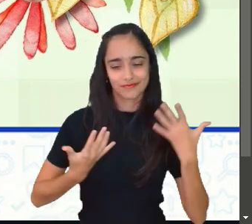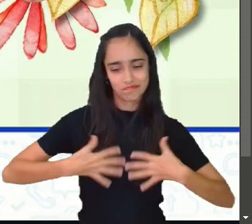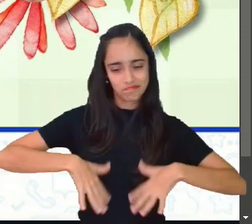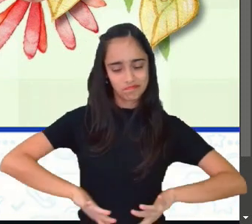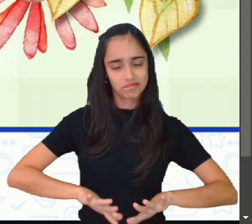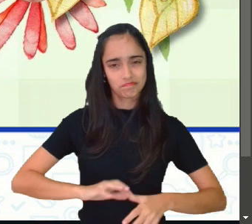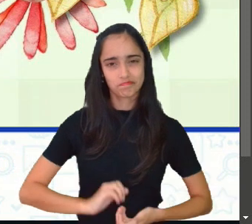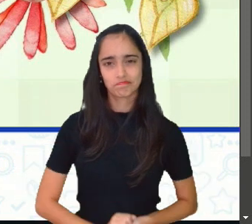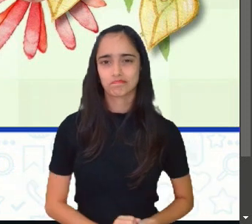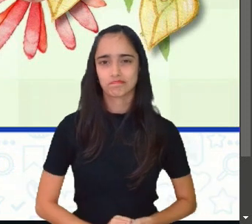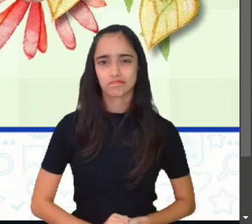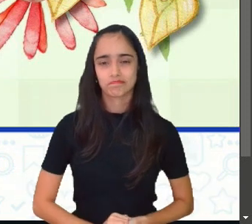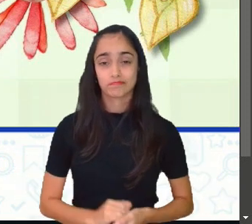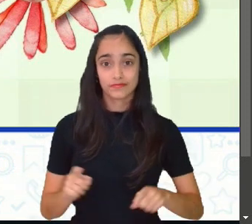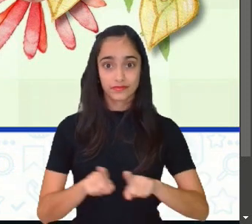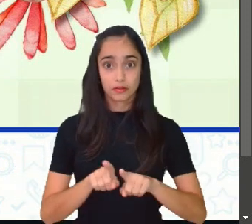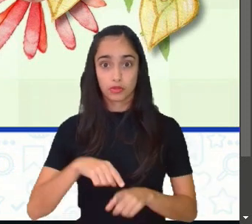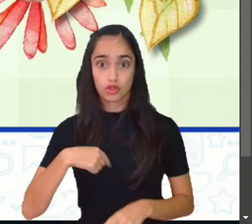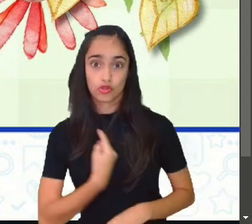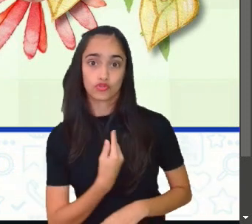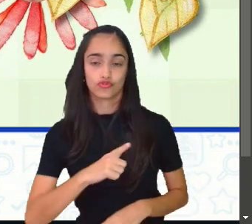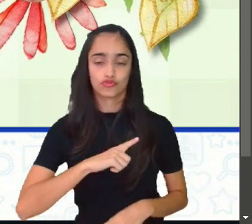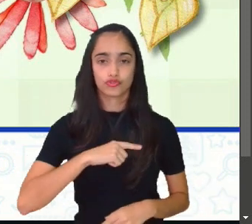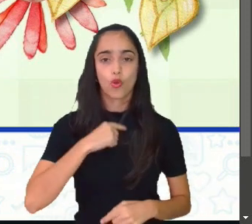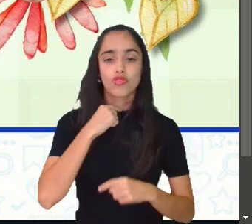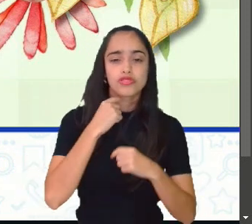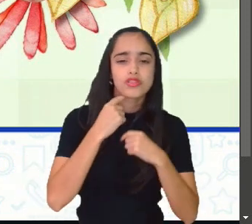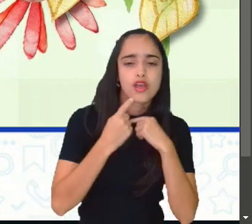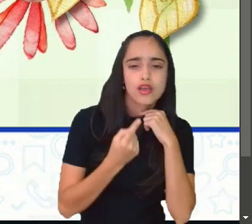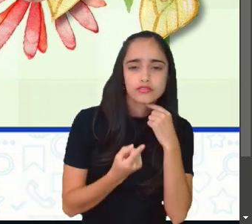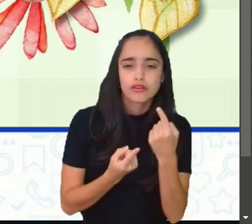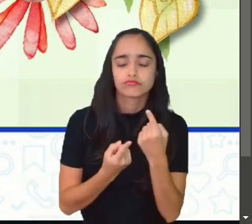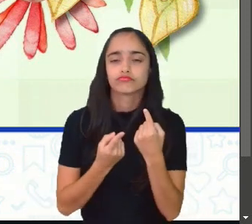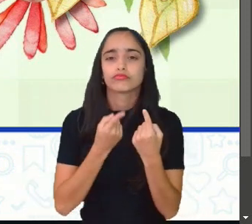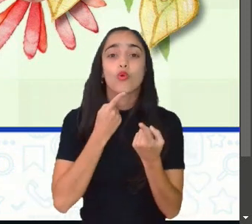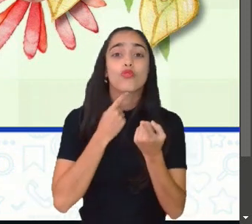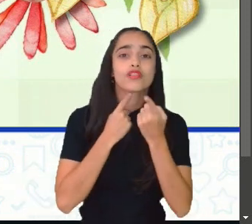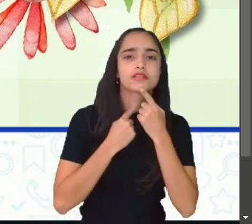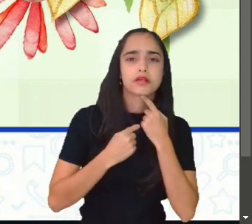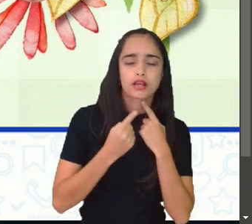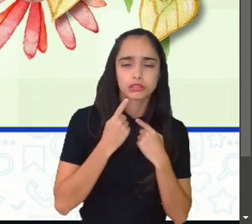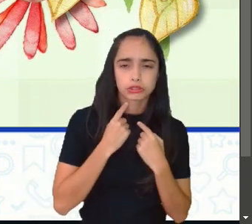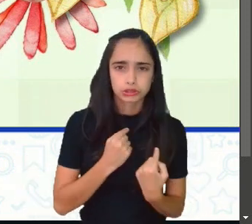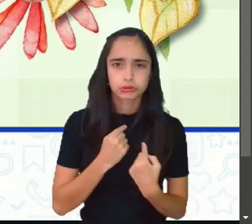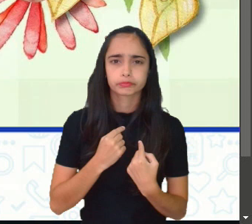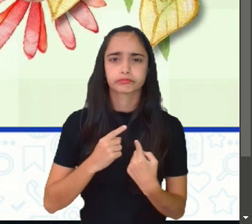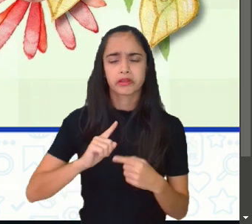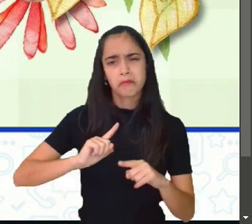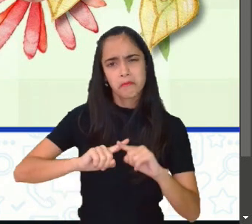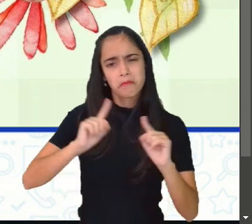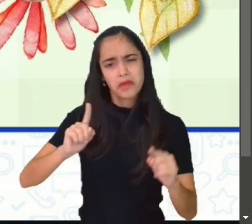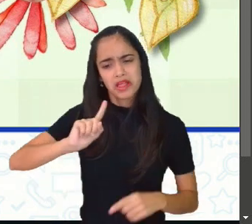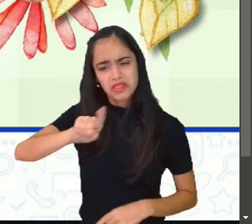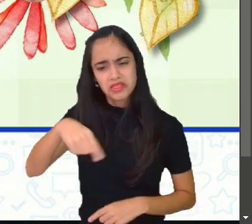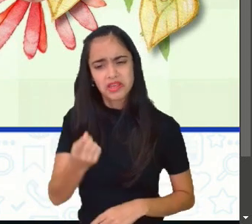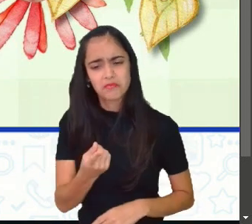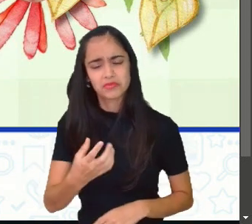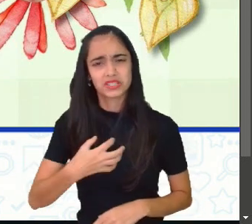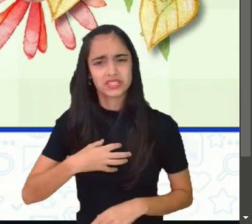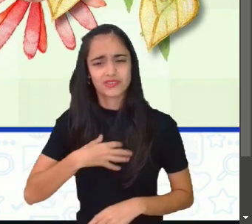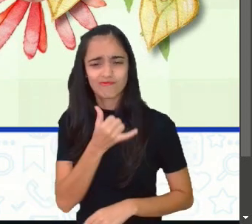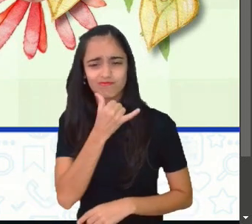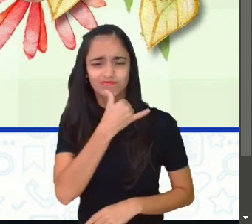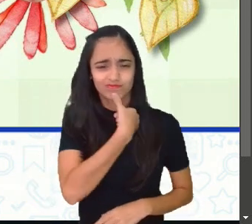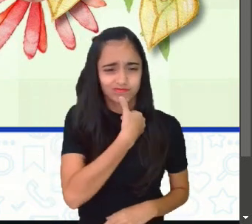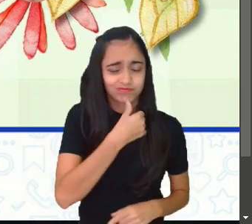esse desejo predatório da protagonista sendo frustrado, porque ela desejava a borboleta e acaba tendo um